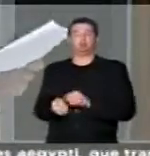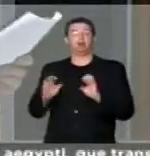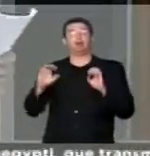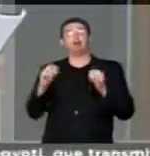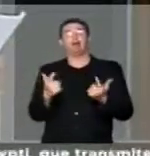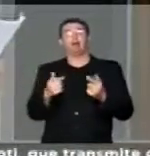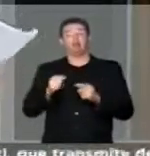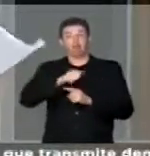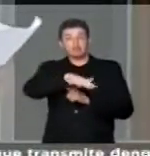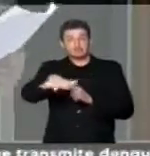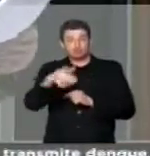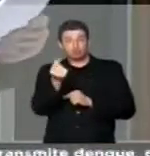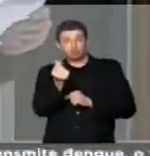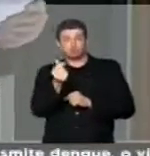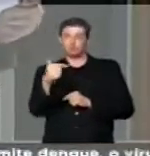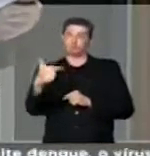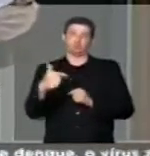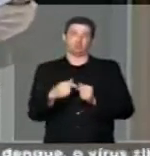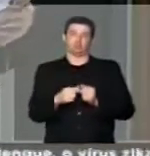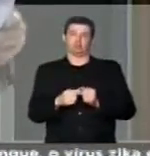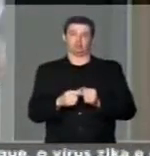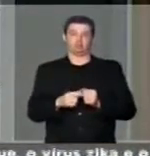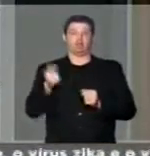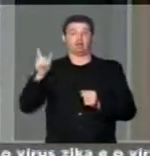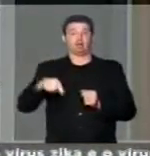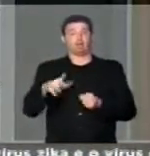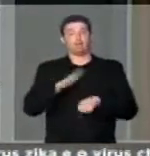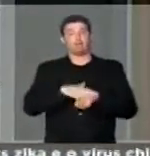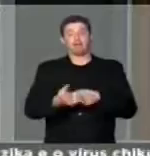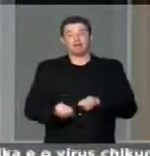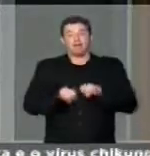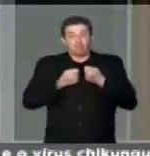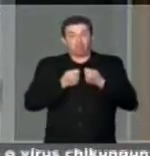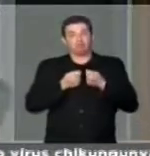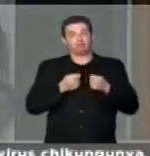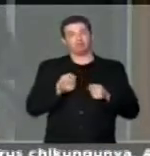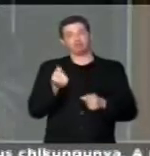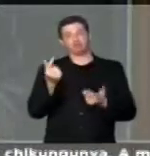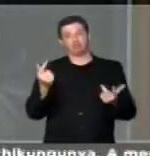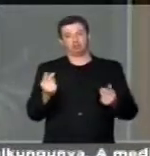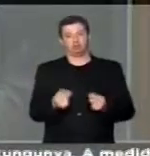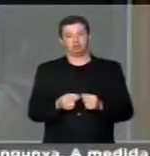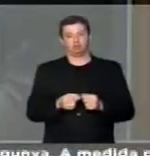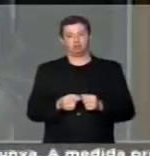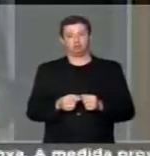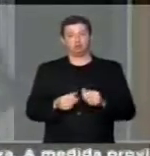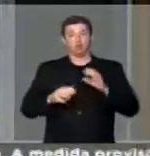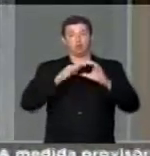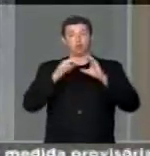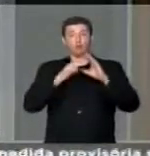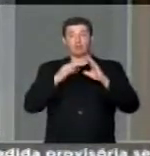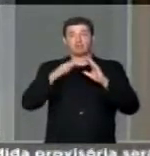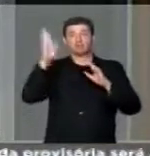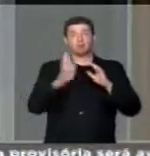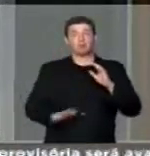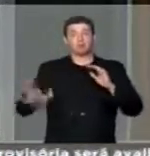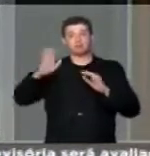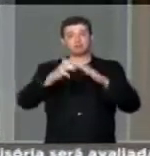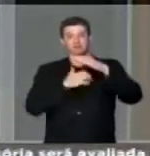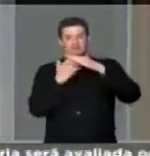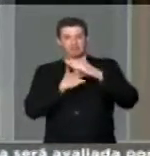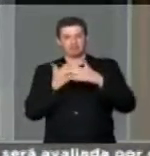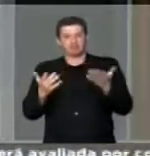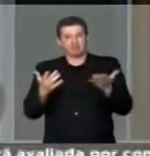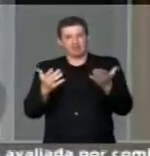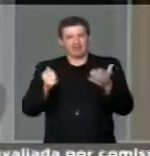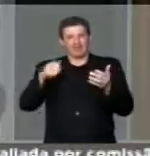ter distribuição de renda, vai ter mais arroz fiscal. E se nós ligamos os meios de comunicação de massa, então todos os analistas